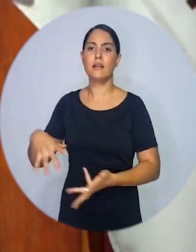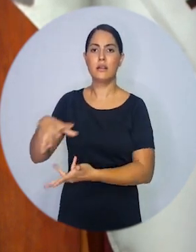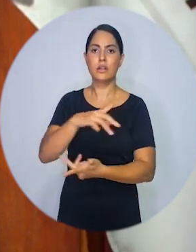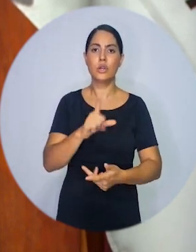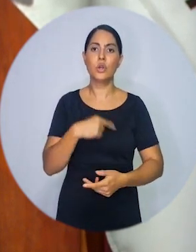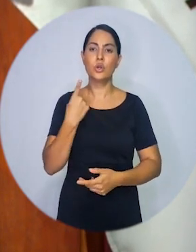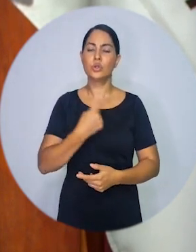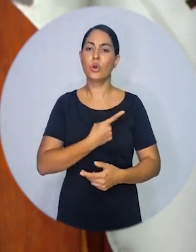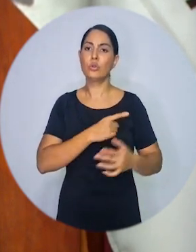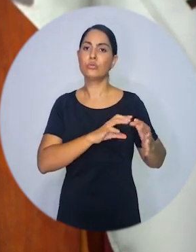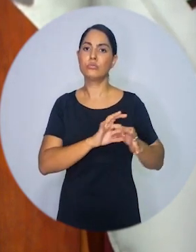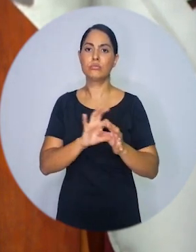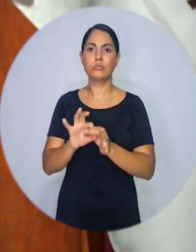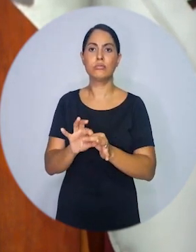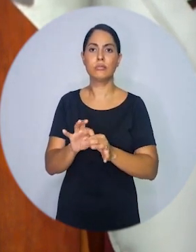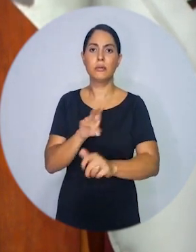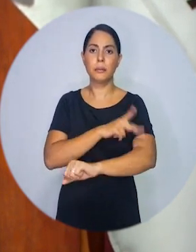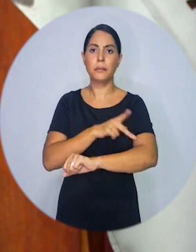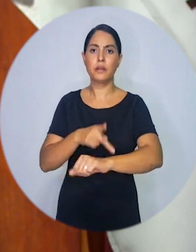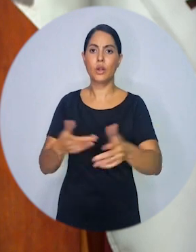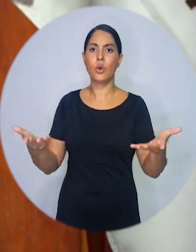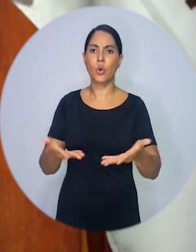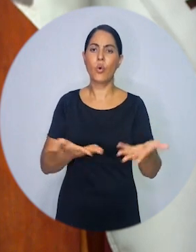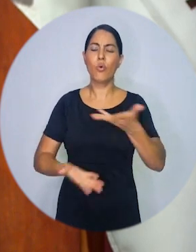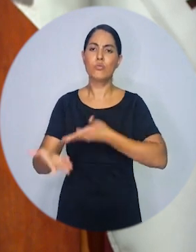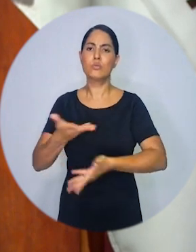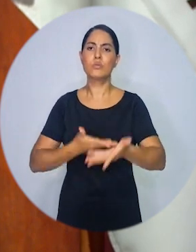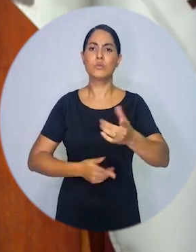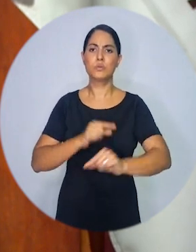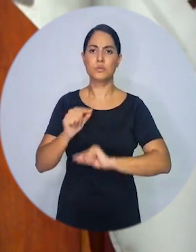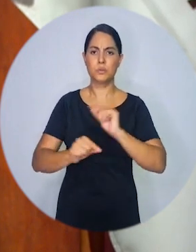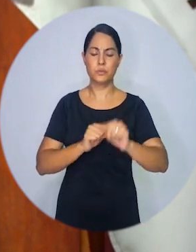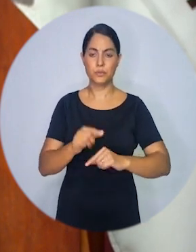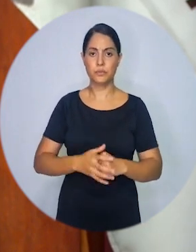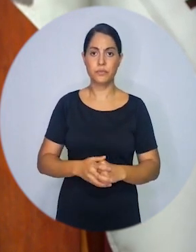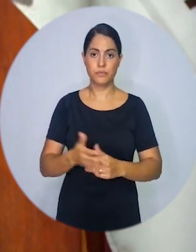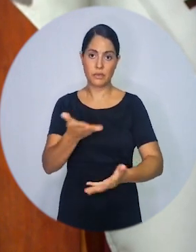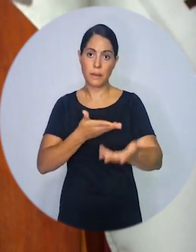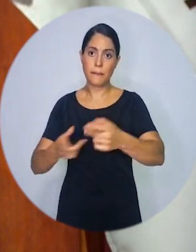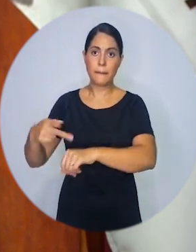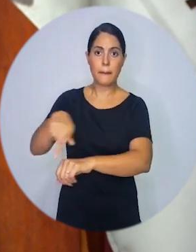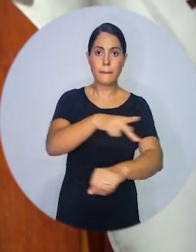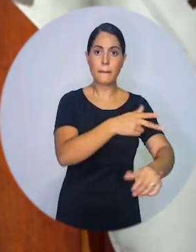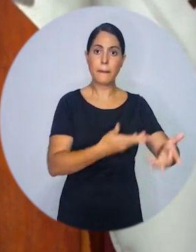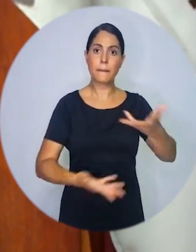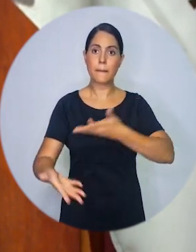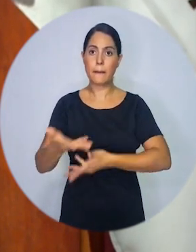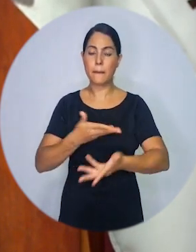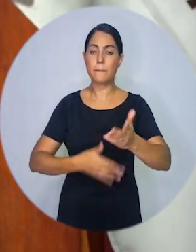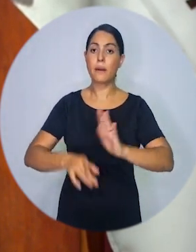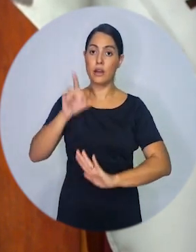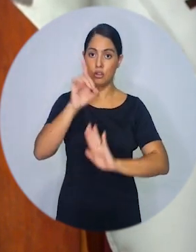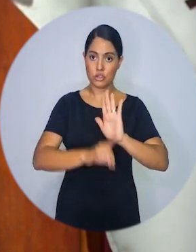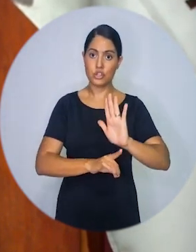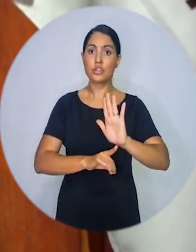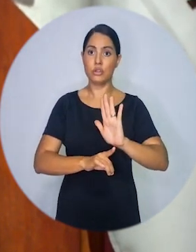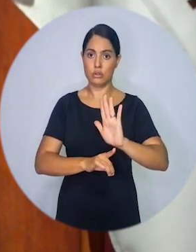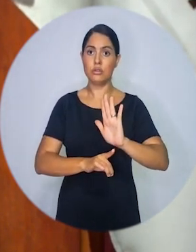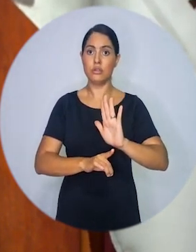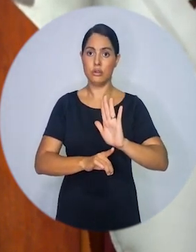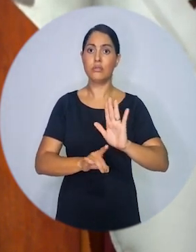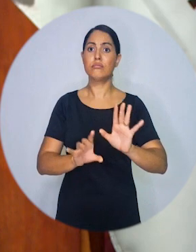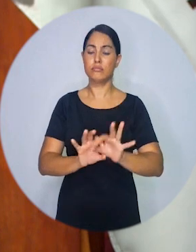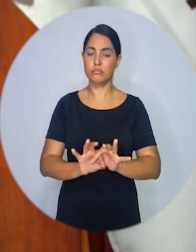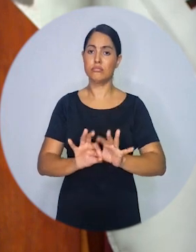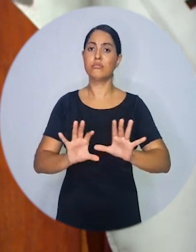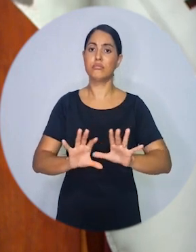internacionais. Nosso maior gesto pedagógico nesse encontro é, portanto, fortalecer vínculo entre nações pela construção de um